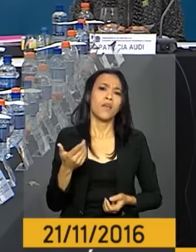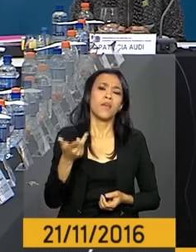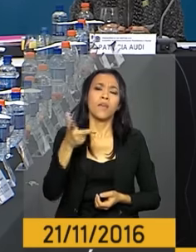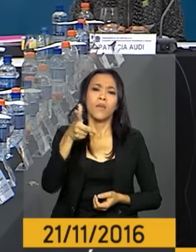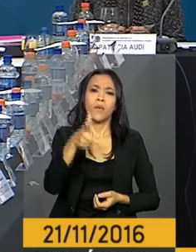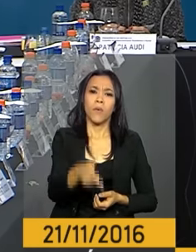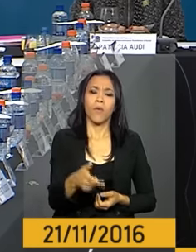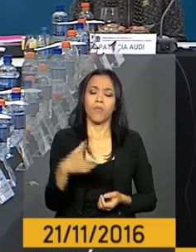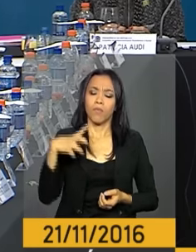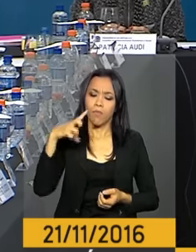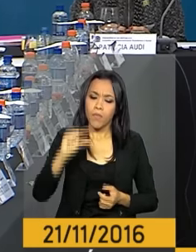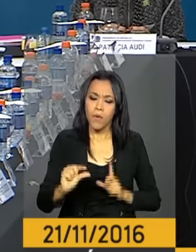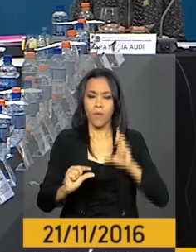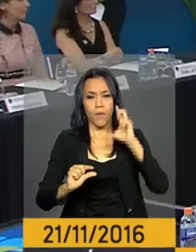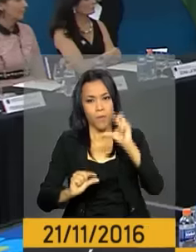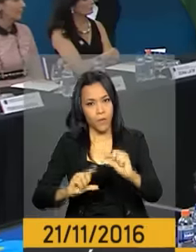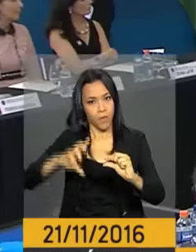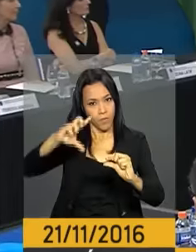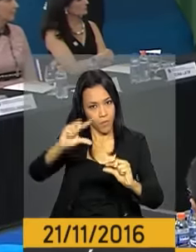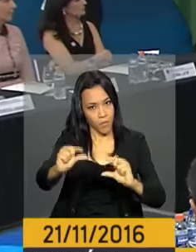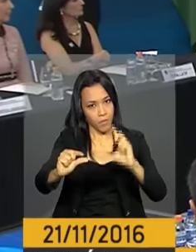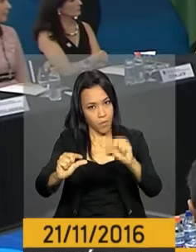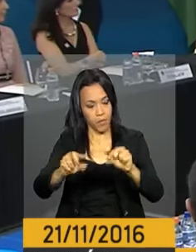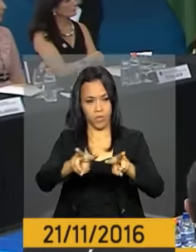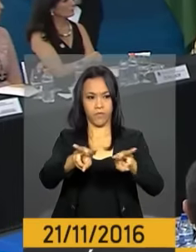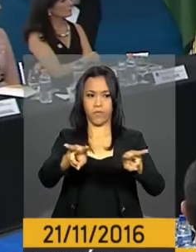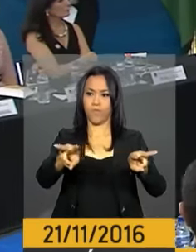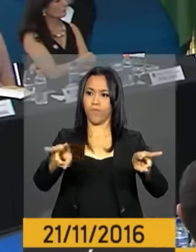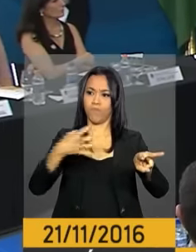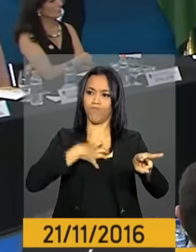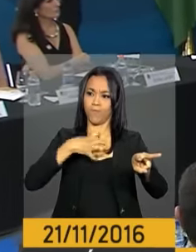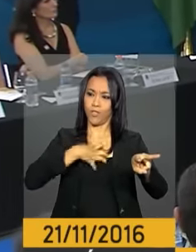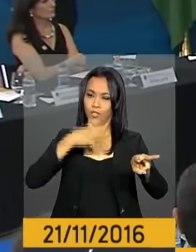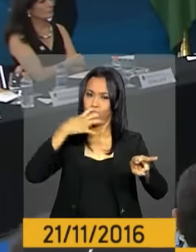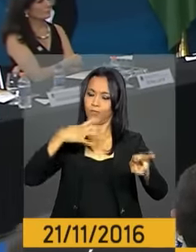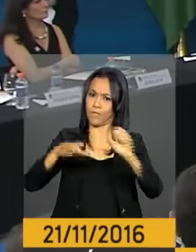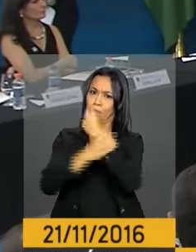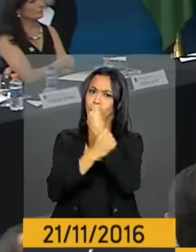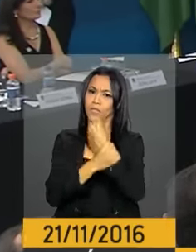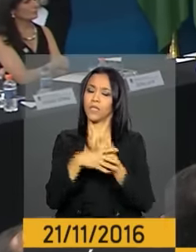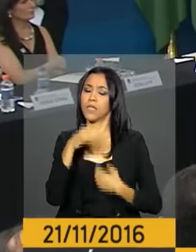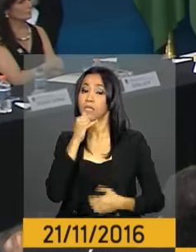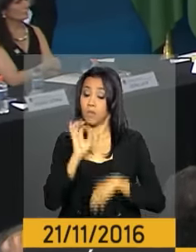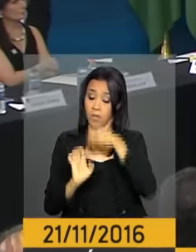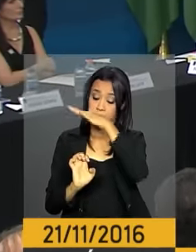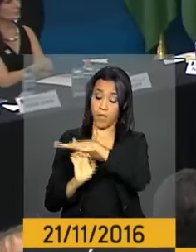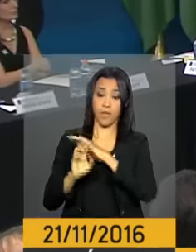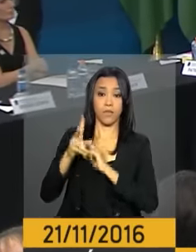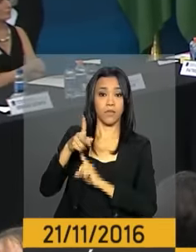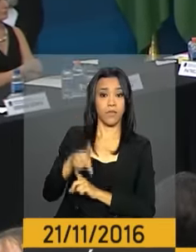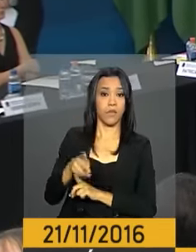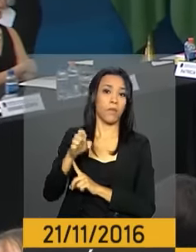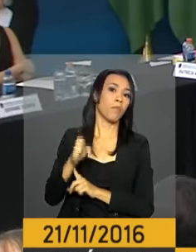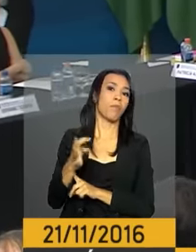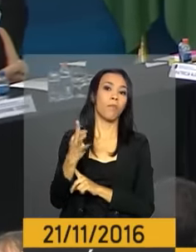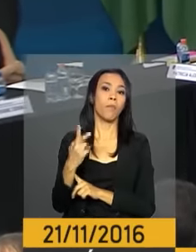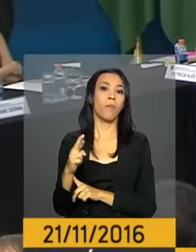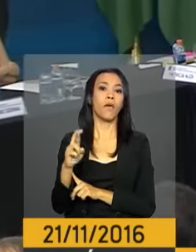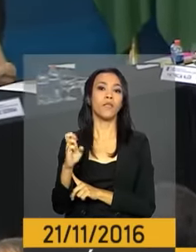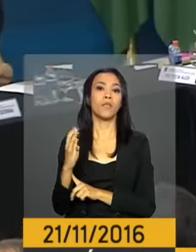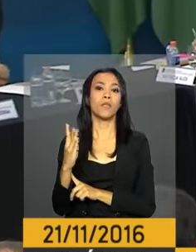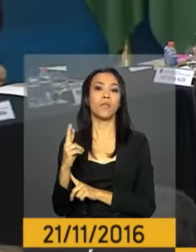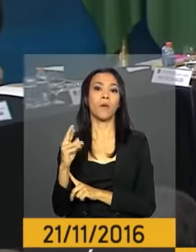vem pouco a pouco se restabelecendo a confiança, vamos tomar o exemplo aqui da Petrobras. A Petrobras foi o símbolo, digamos